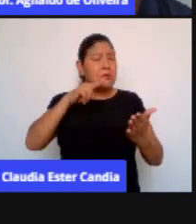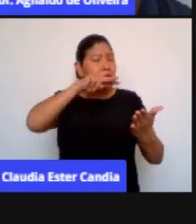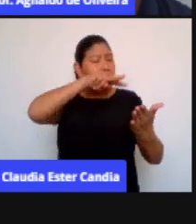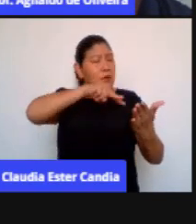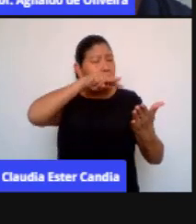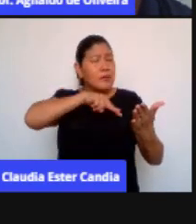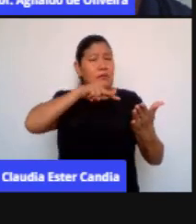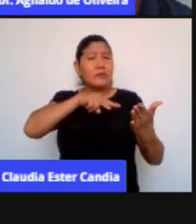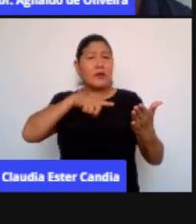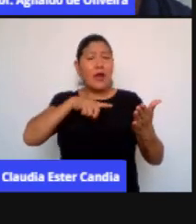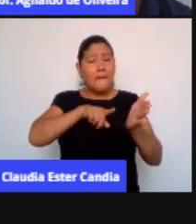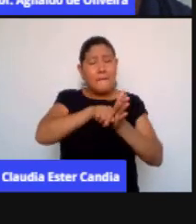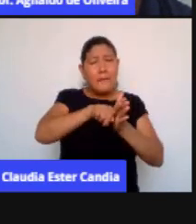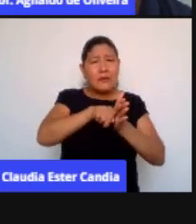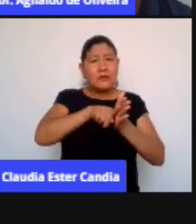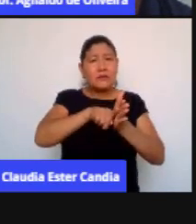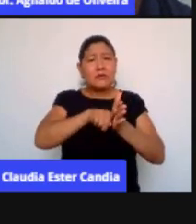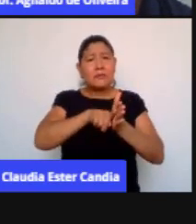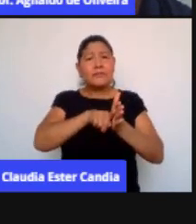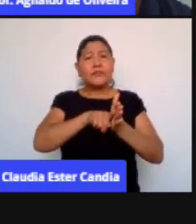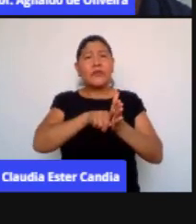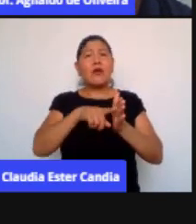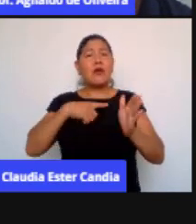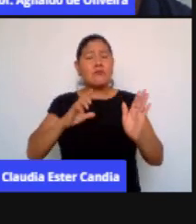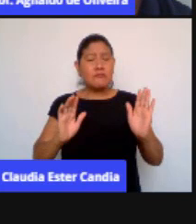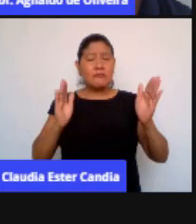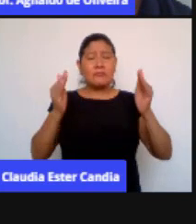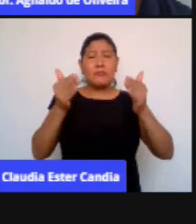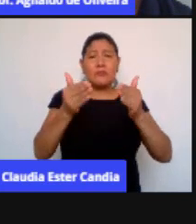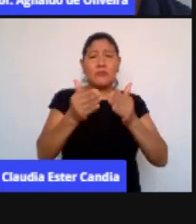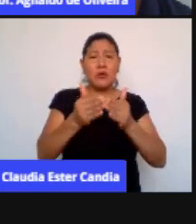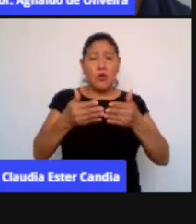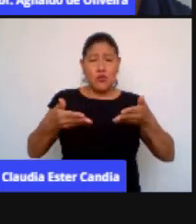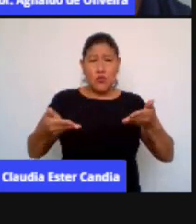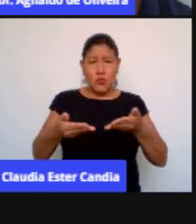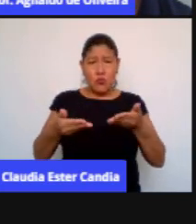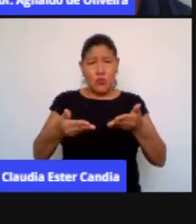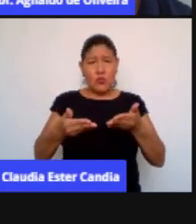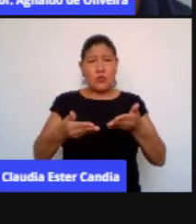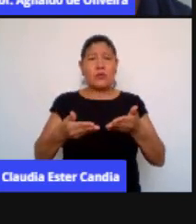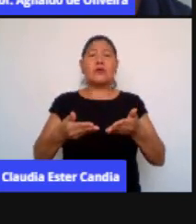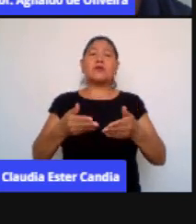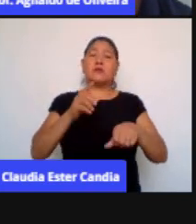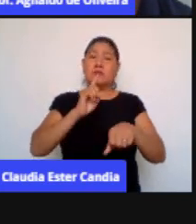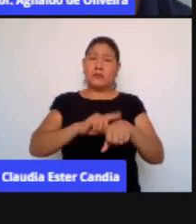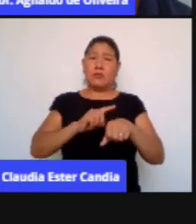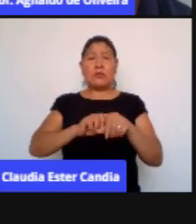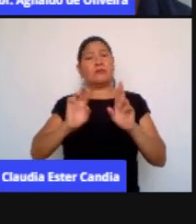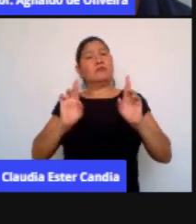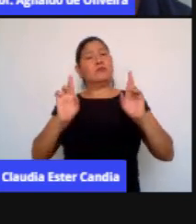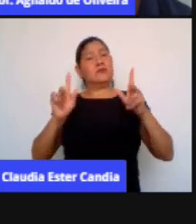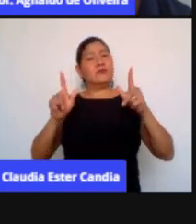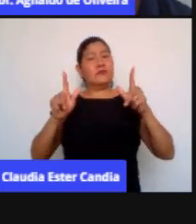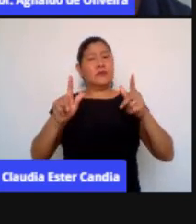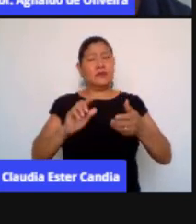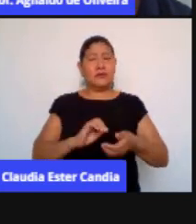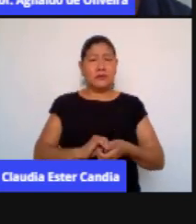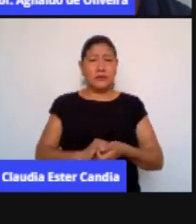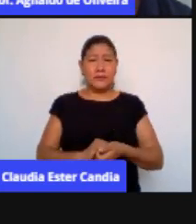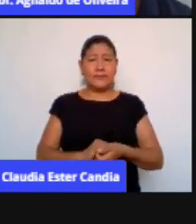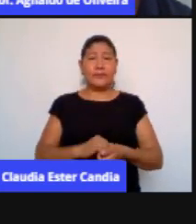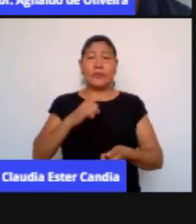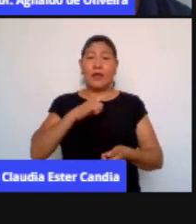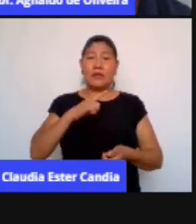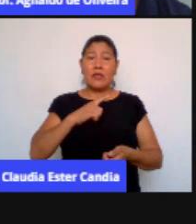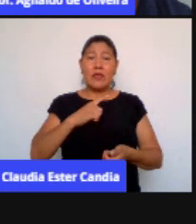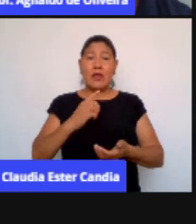O circunstancial, ele é específico para esse momento que a gente está vivendo aqui do ano de 2021, tá? Então, aqui uns dados, né? Então,